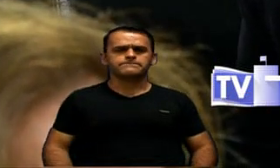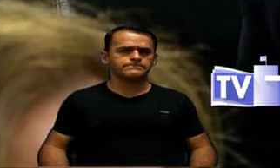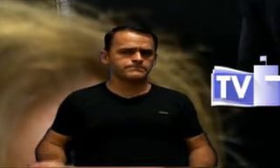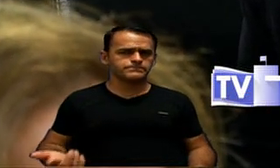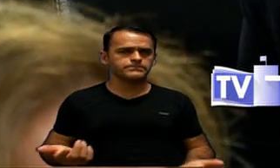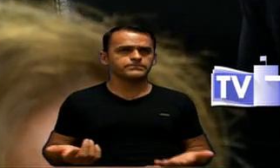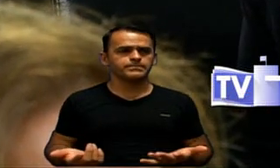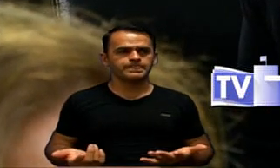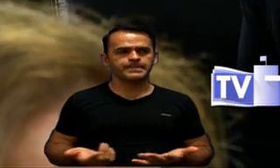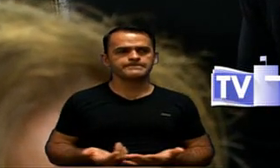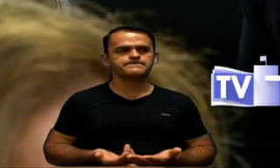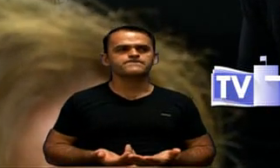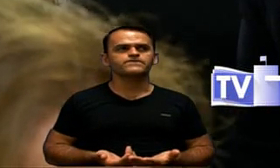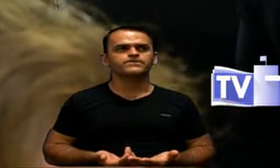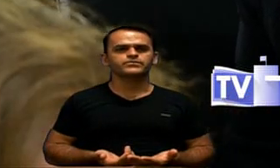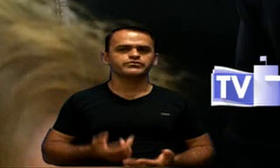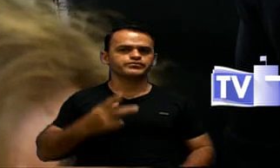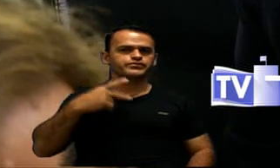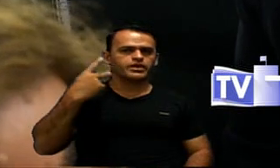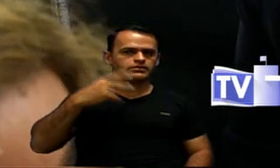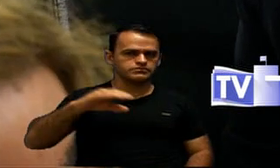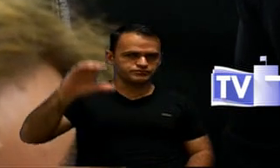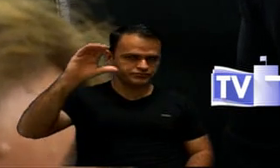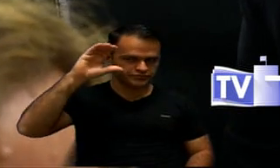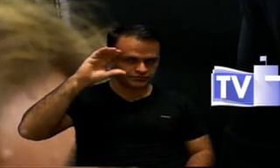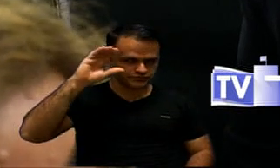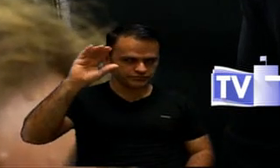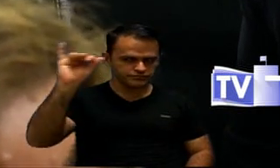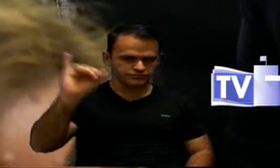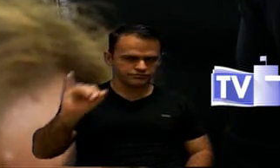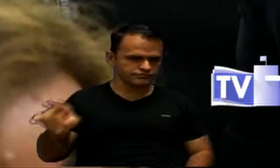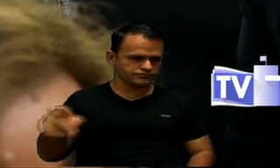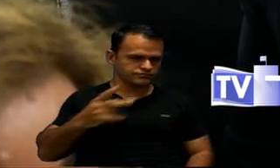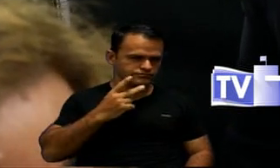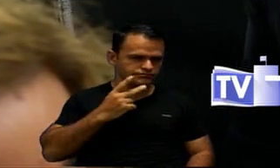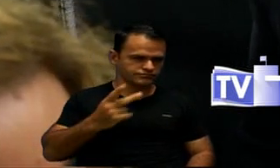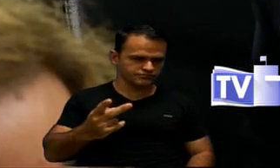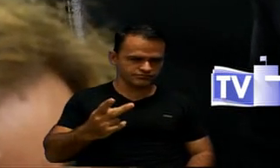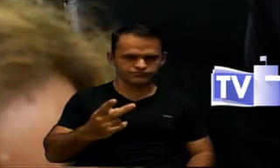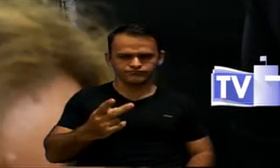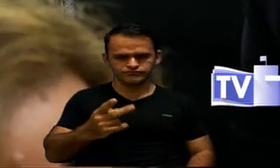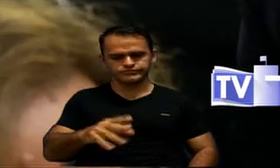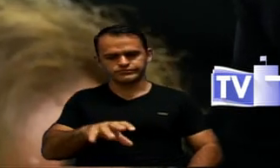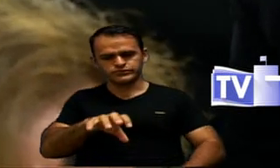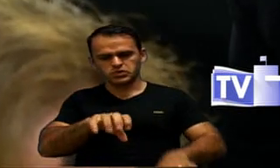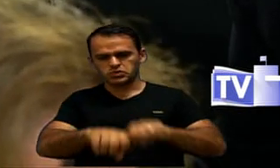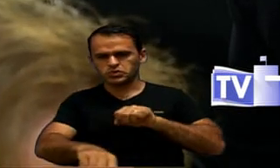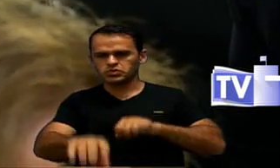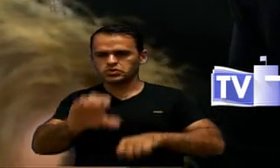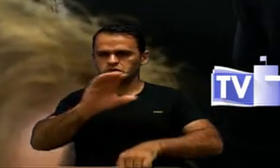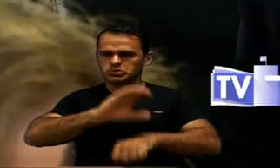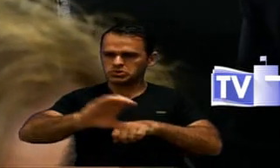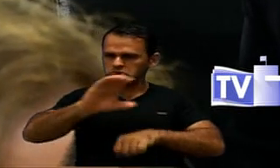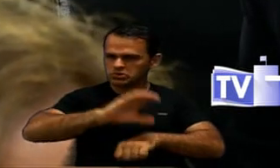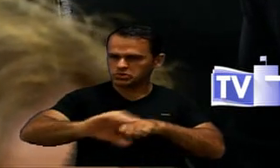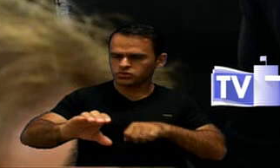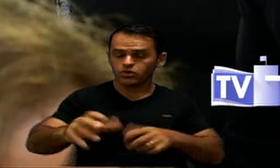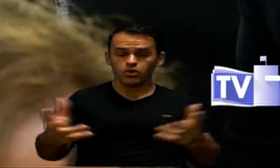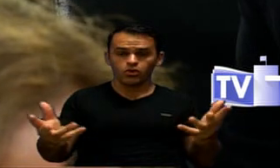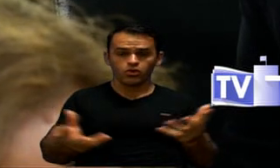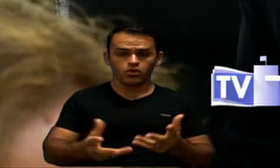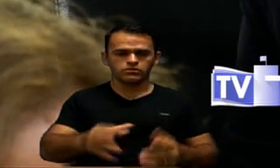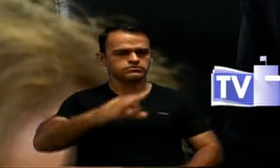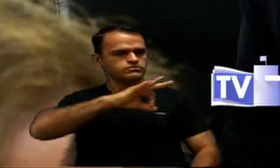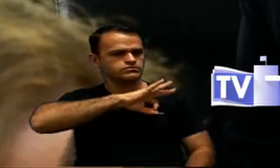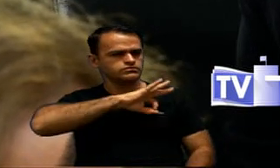Conversando sobre o que a vereadora Yara Bernardi nos falou da formação, né? Hoje nós temos na Guarda